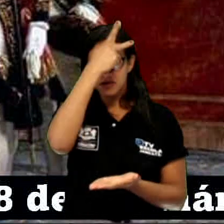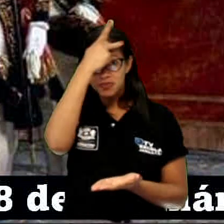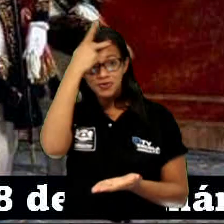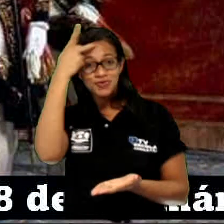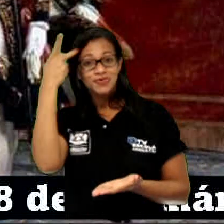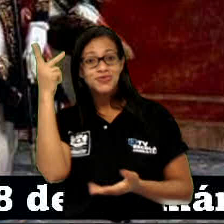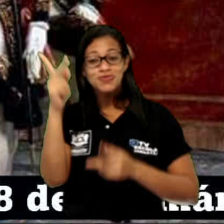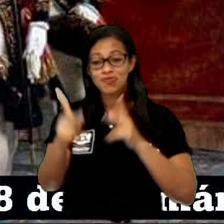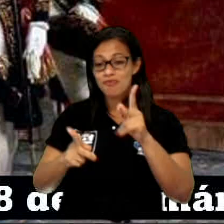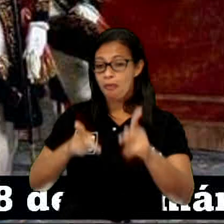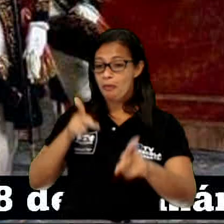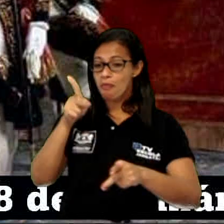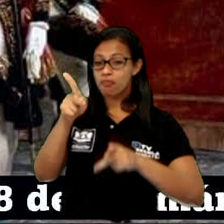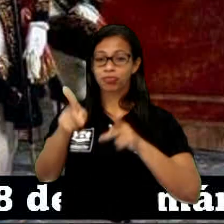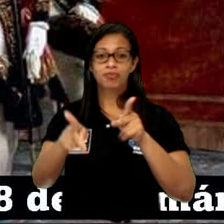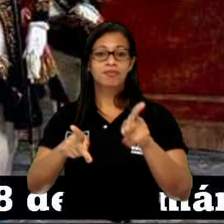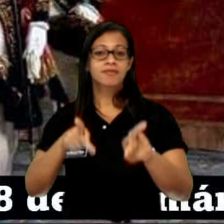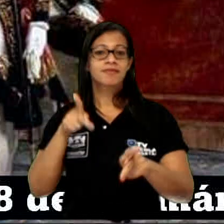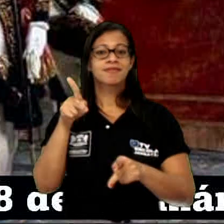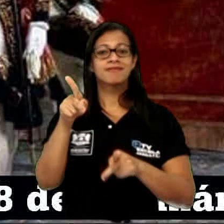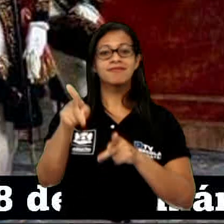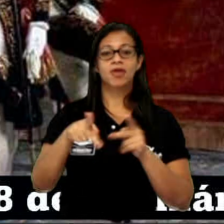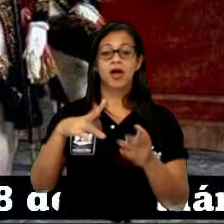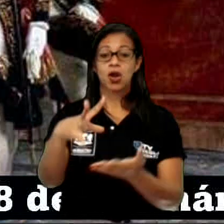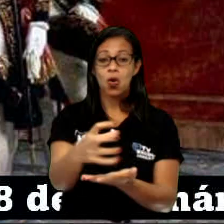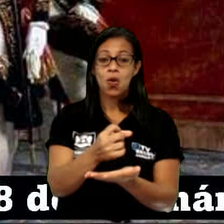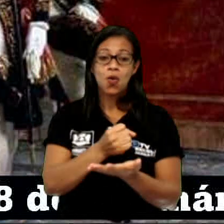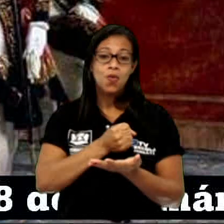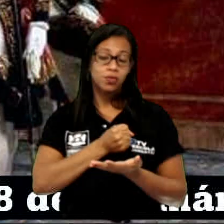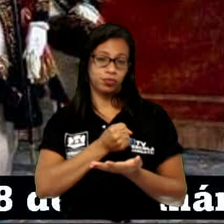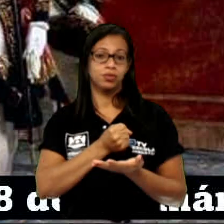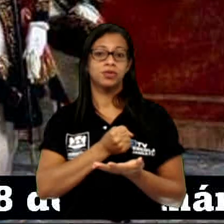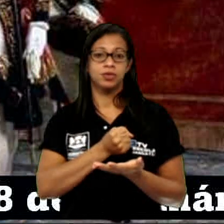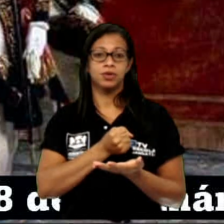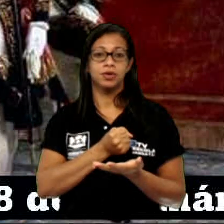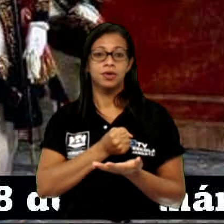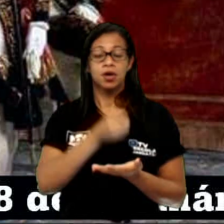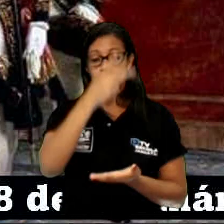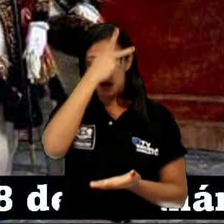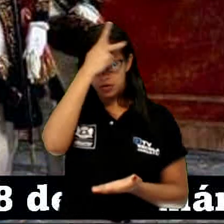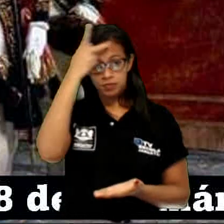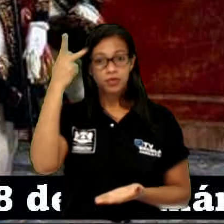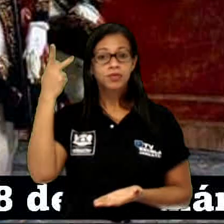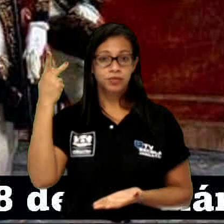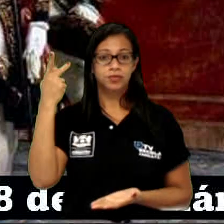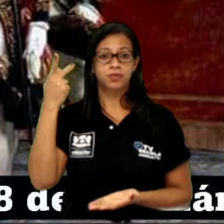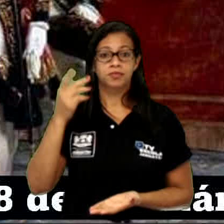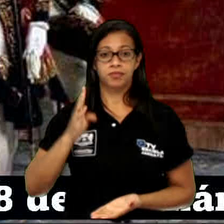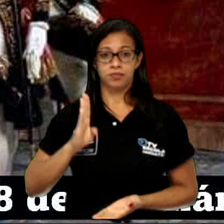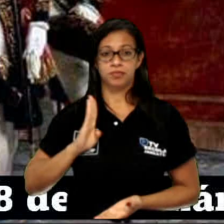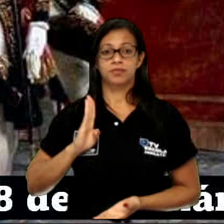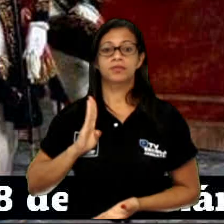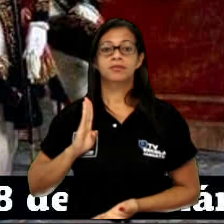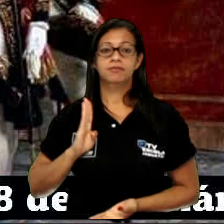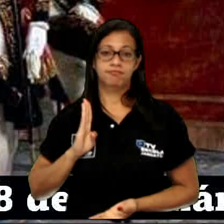povo, ele conquista os membros da burguesia, e são eles que vão ajudar para